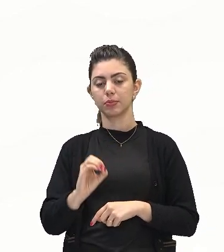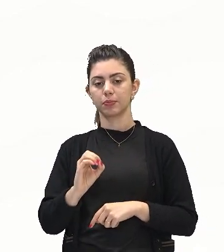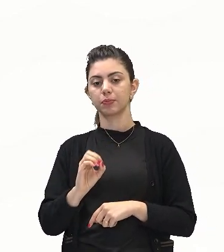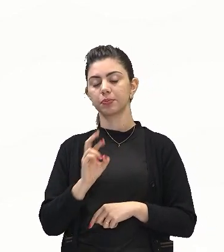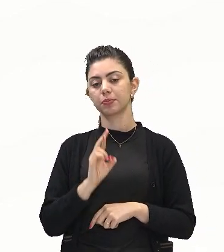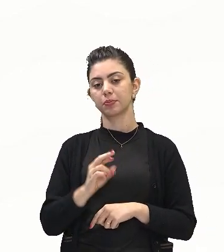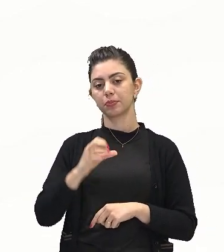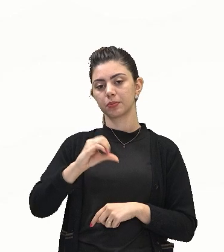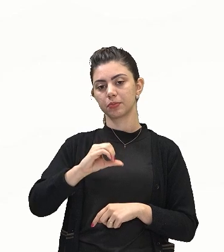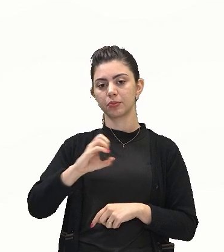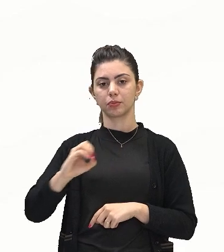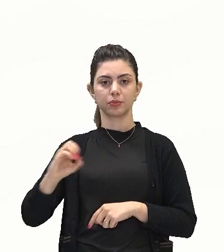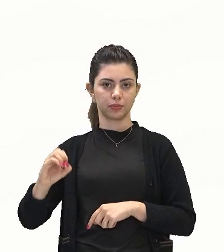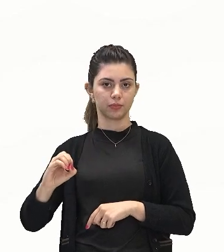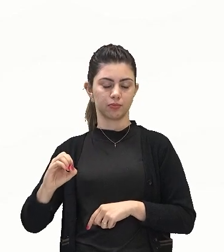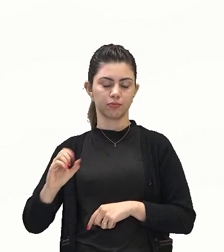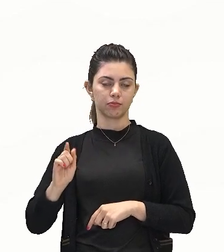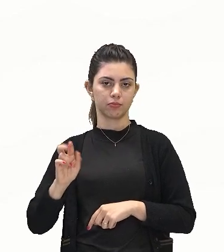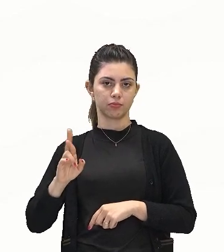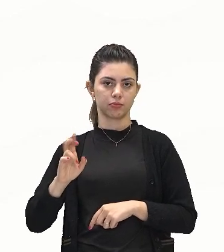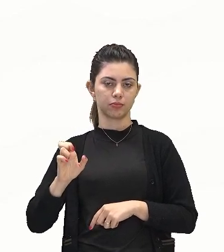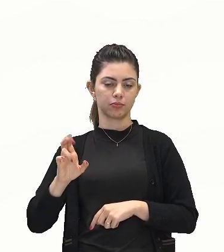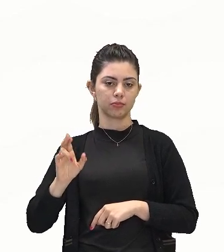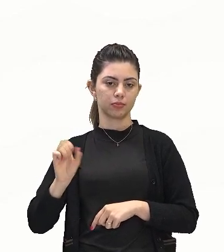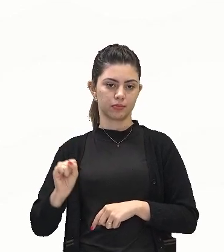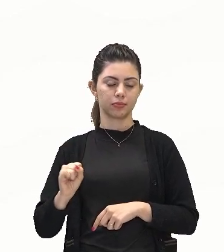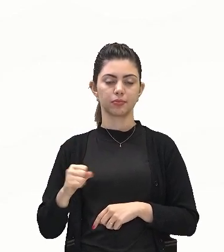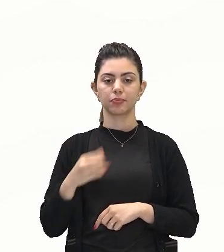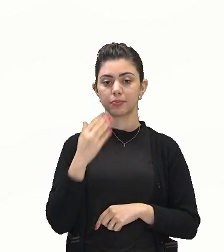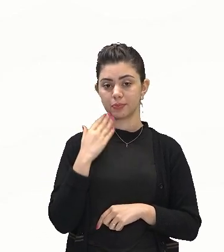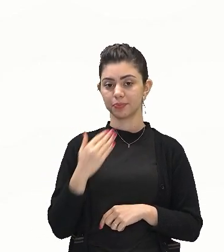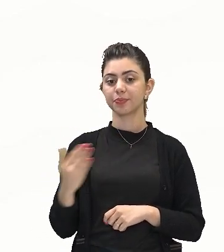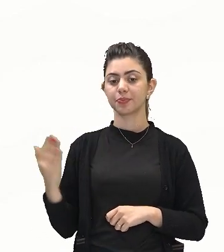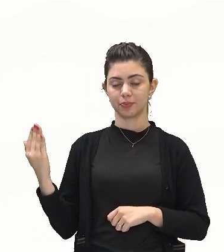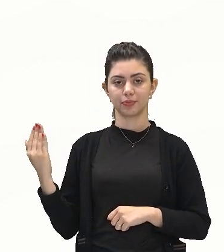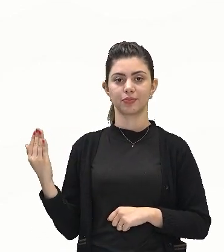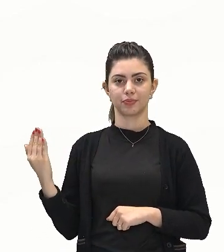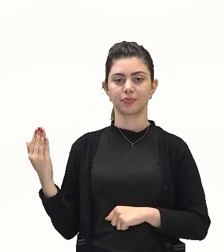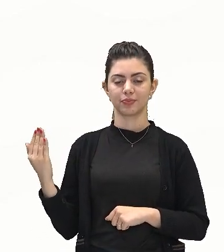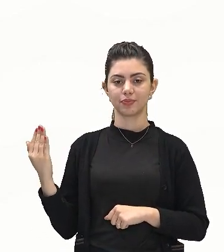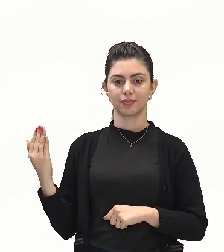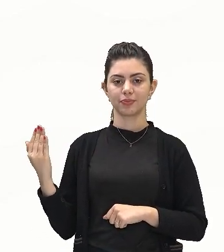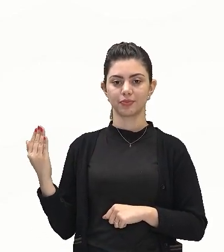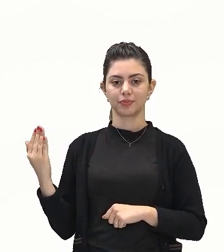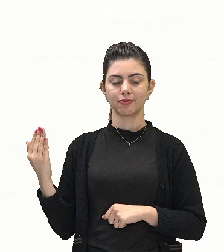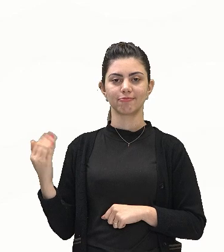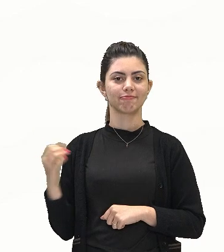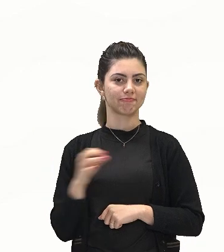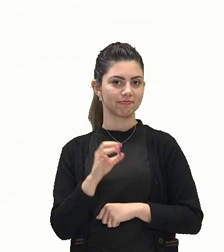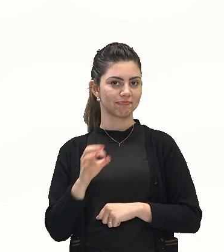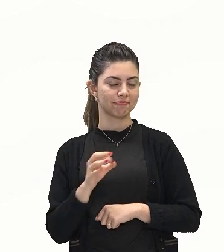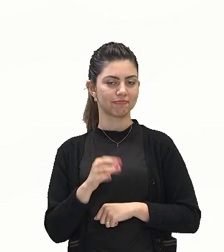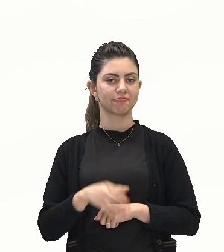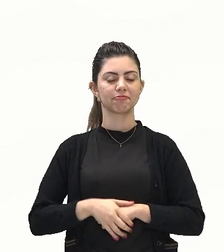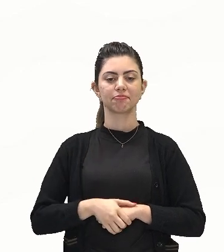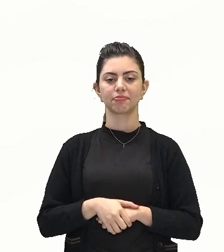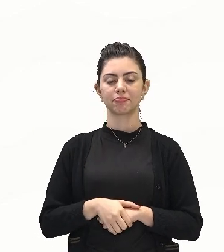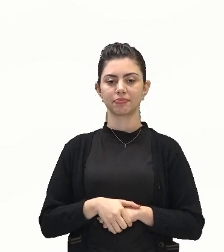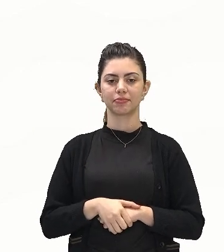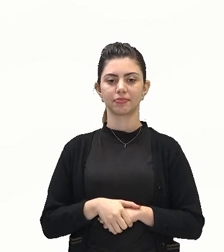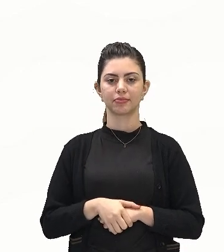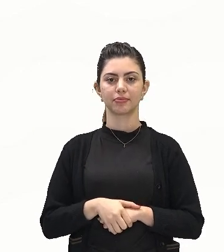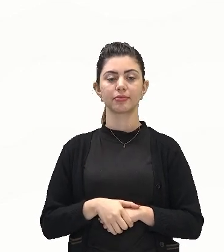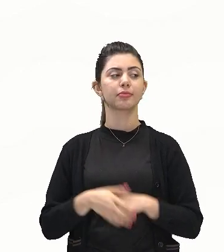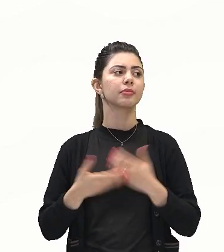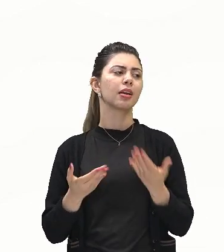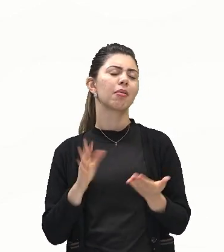ângulos internos de um heptágono regular será 900 graus. Ok?